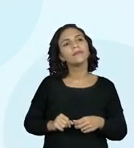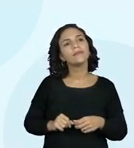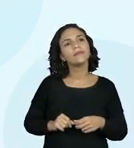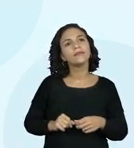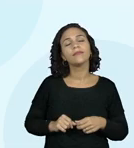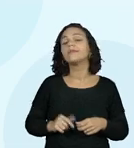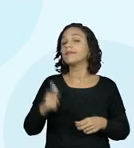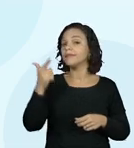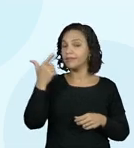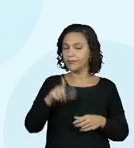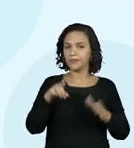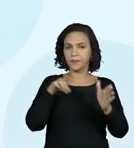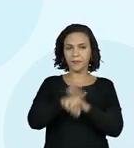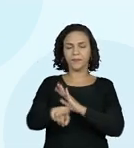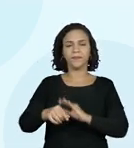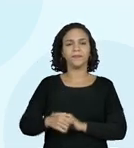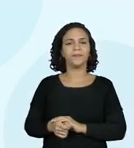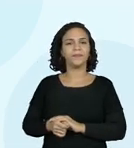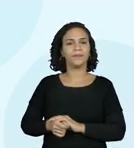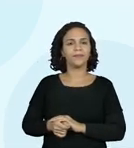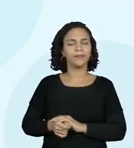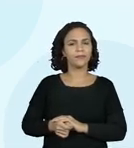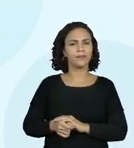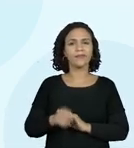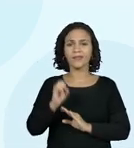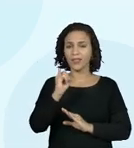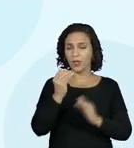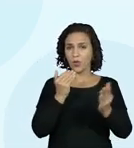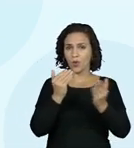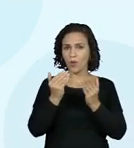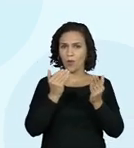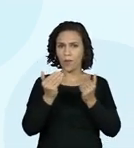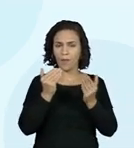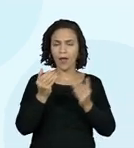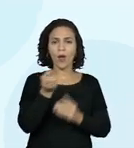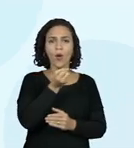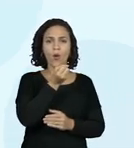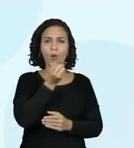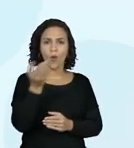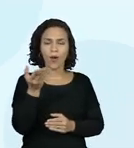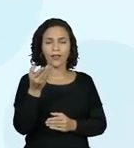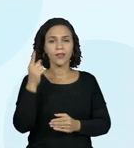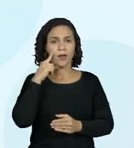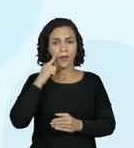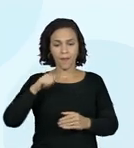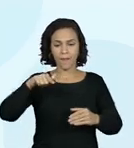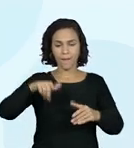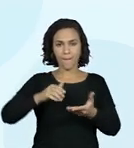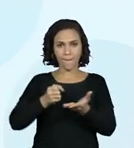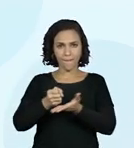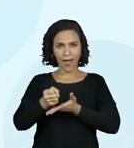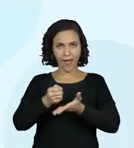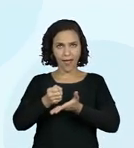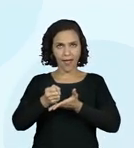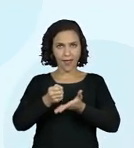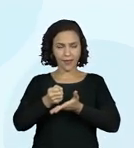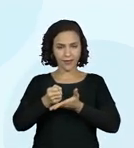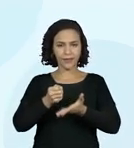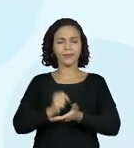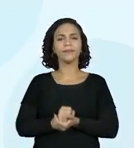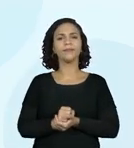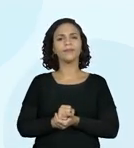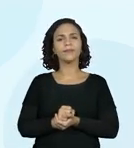Mais uma pergunta. E quando comparamos a quantidade de lados da base, que é isso aqui,